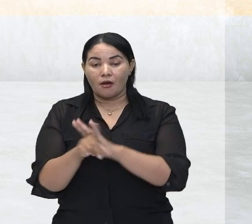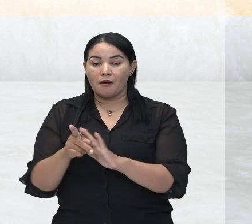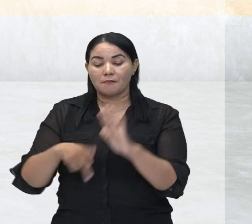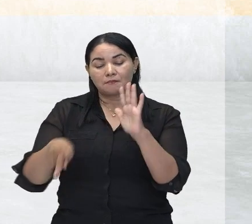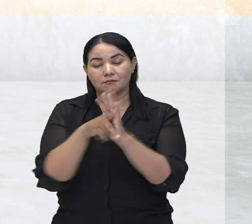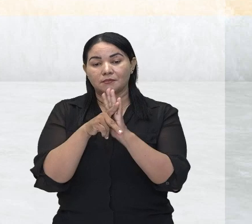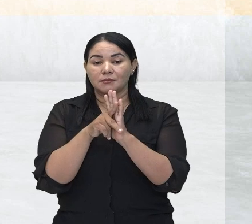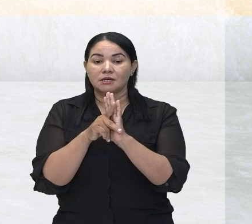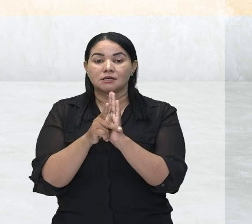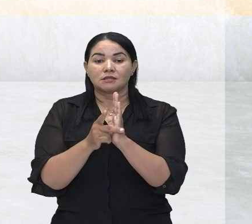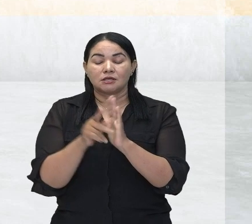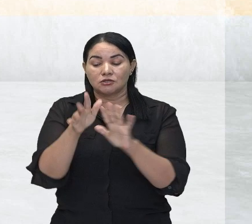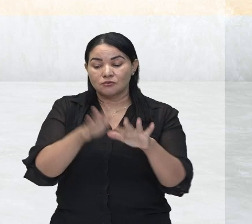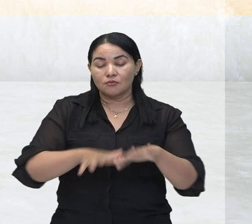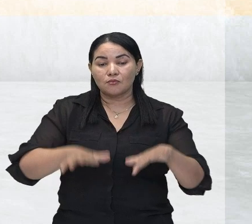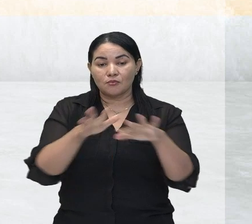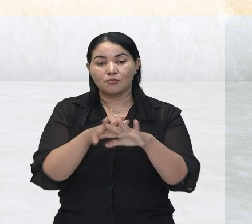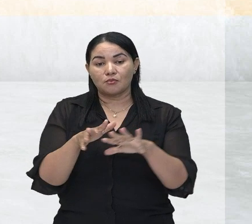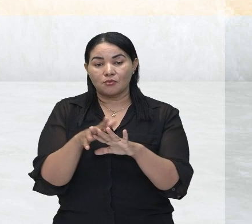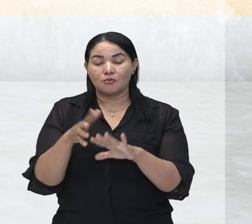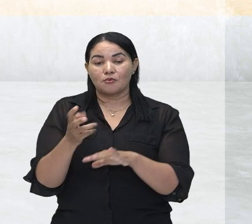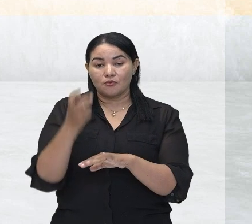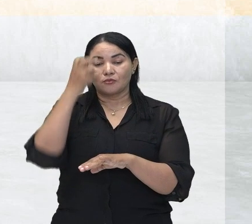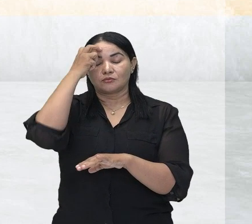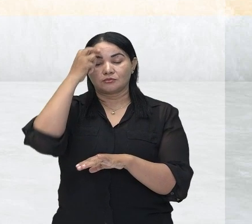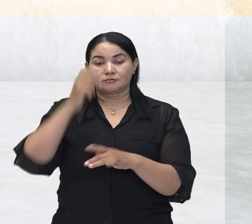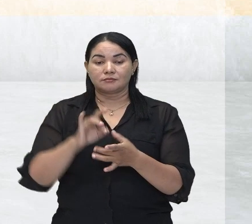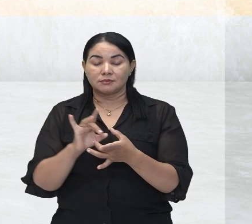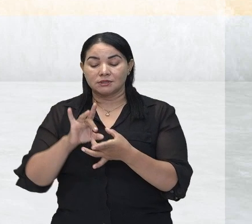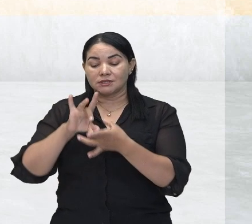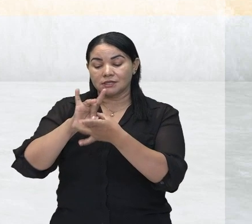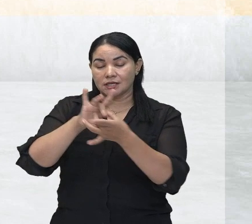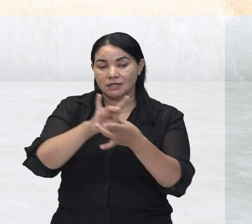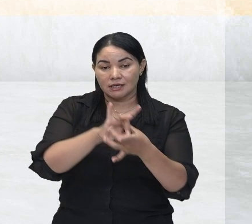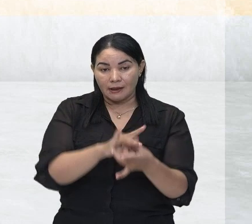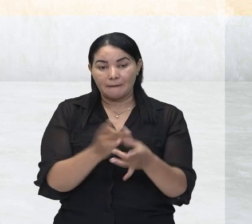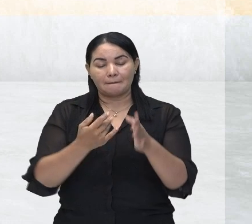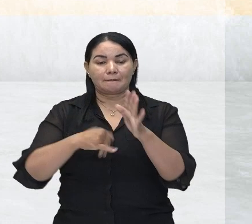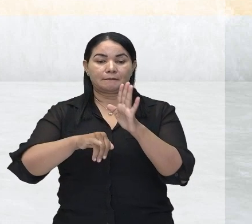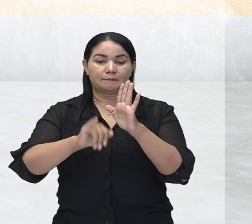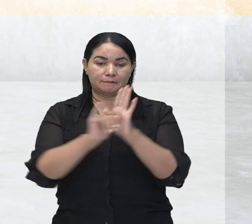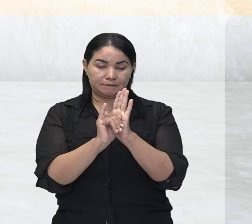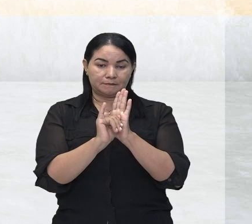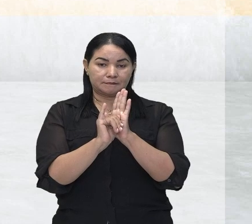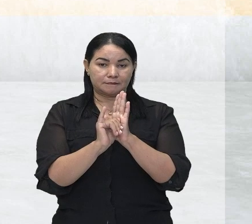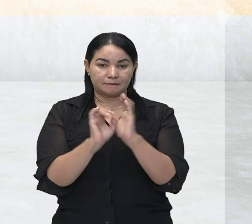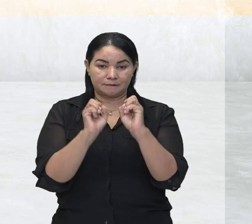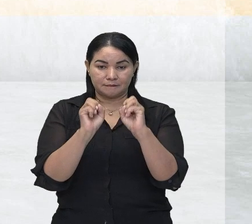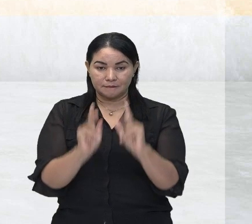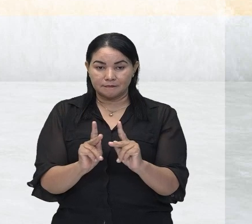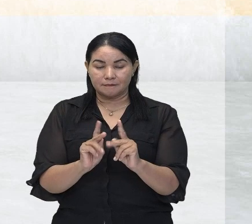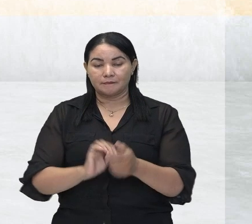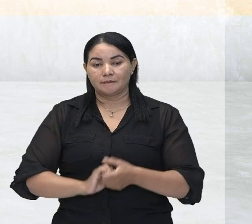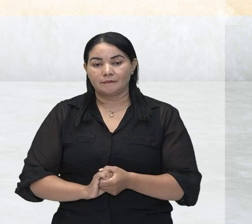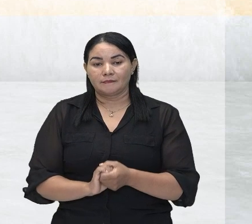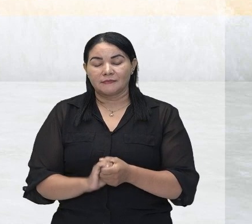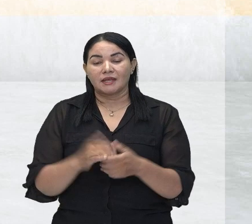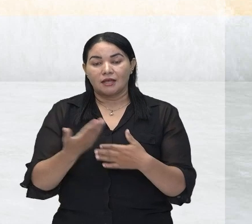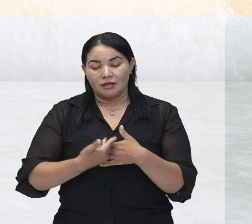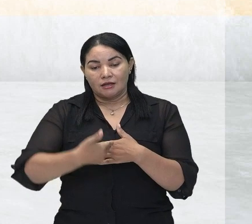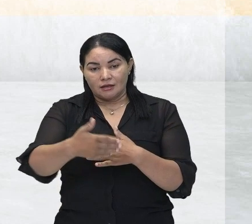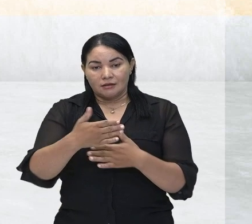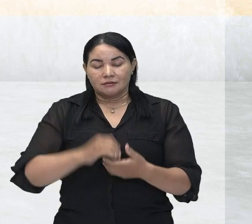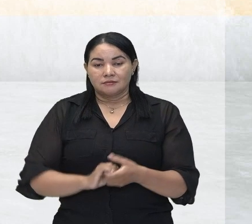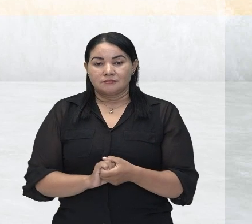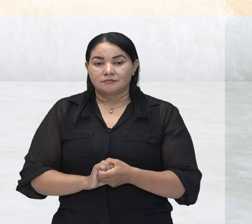nasce. Então, isso está ligado com a identidade, tá, pessoal? Com a identidade. Vamos avançar um pouquinho